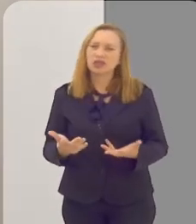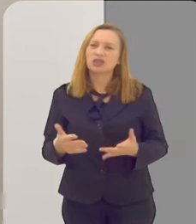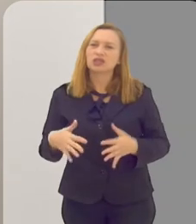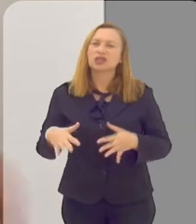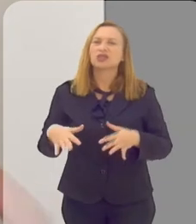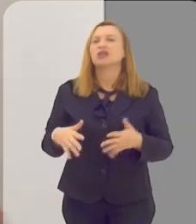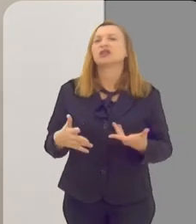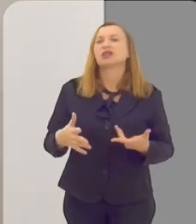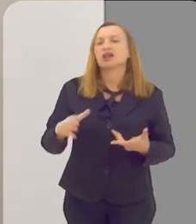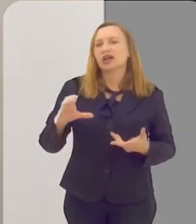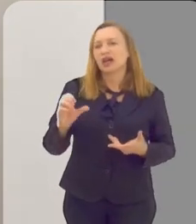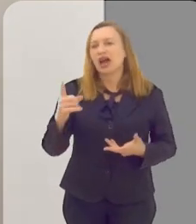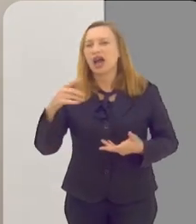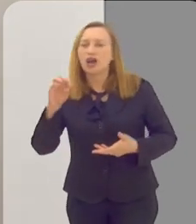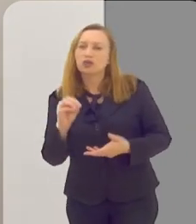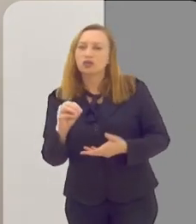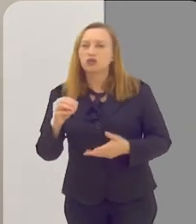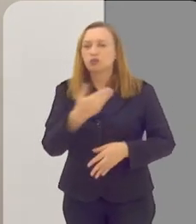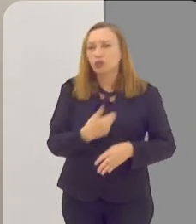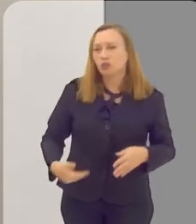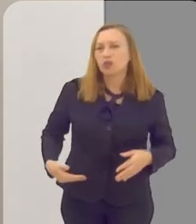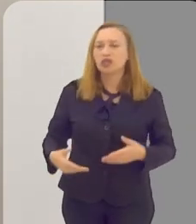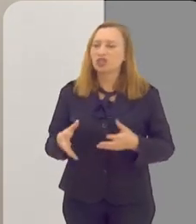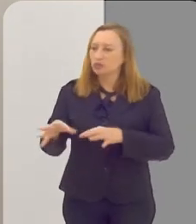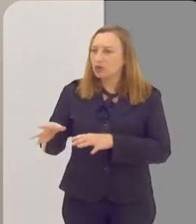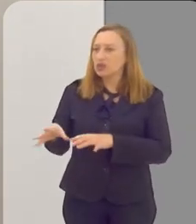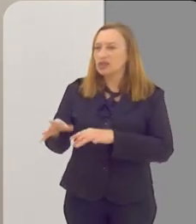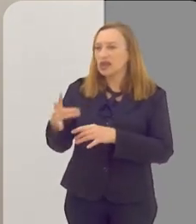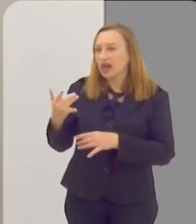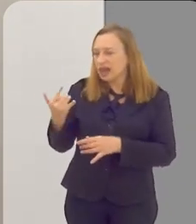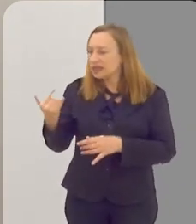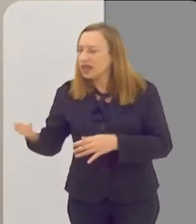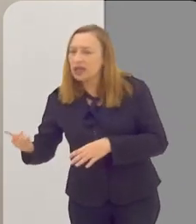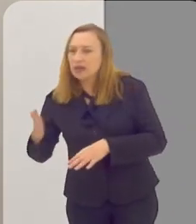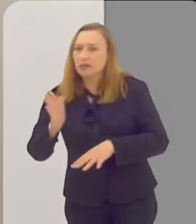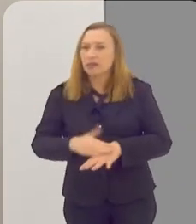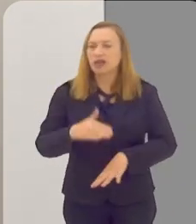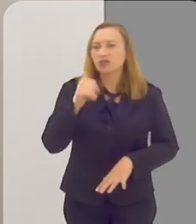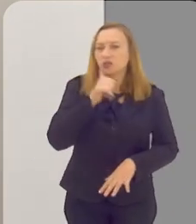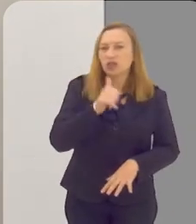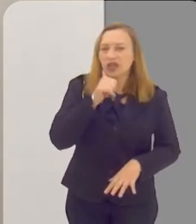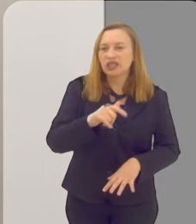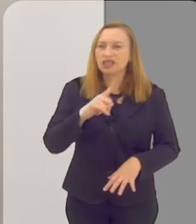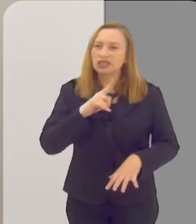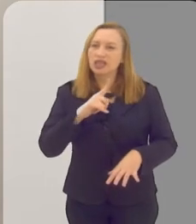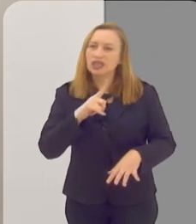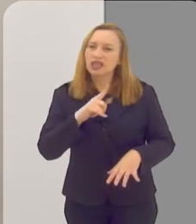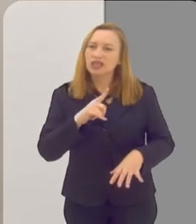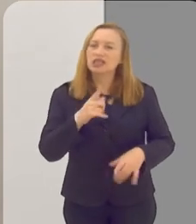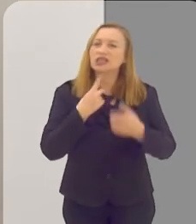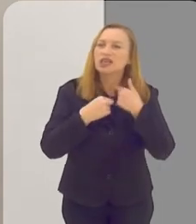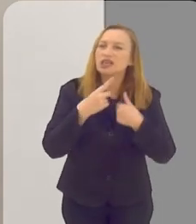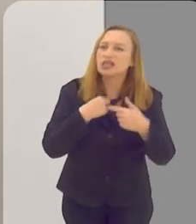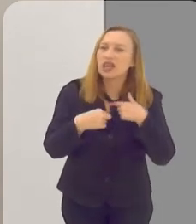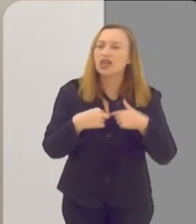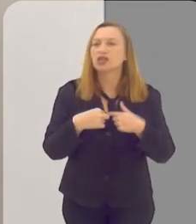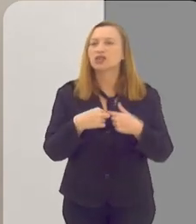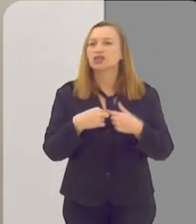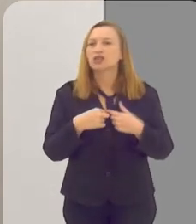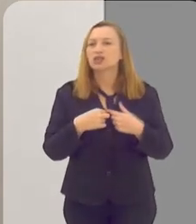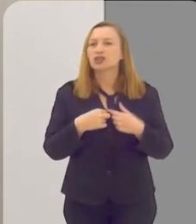cargos públicos para que a gente possa atrair mulheres que têm essa vocação, que têm essa missão, né? E que muitas